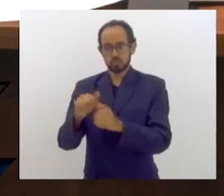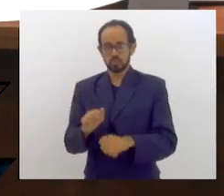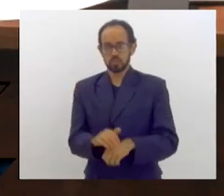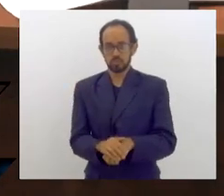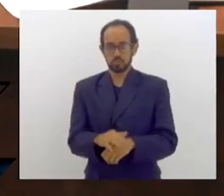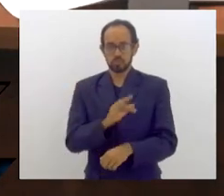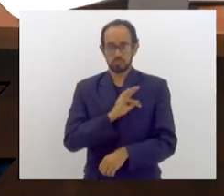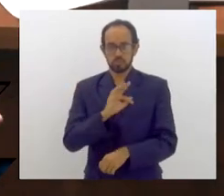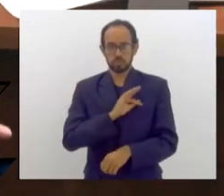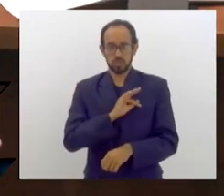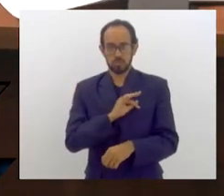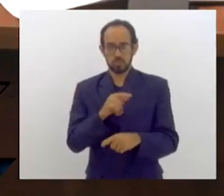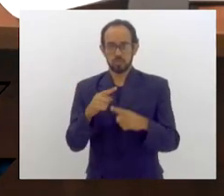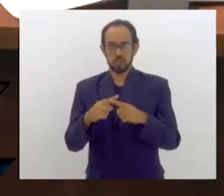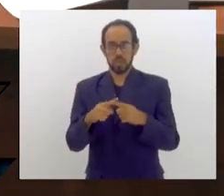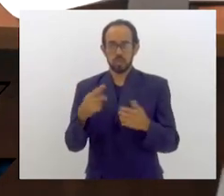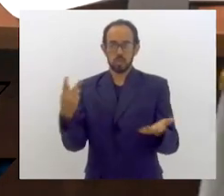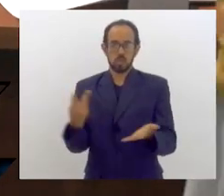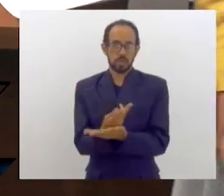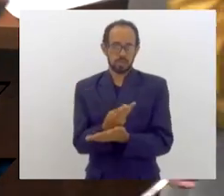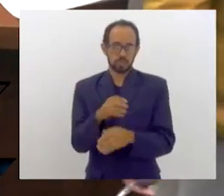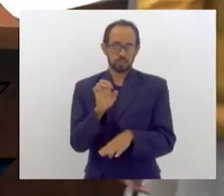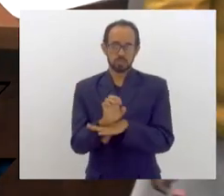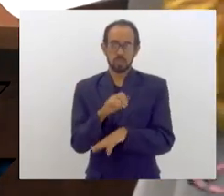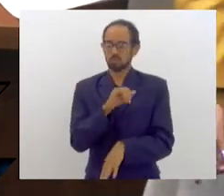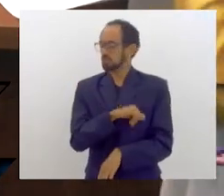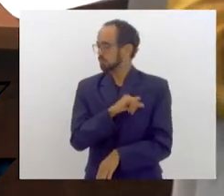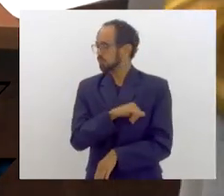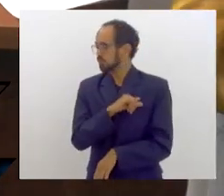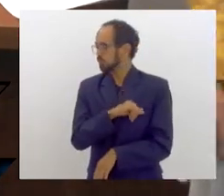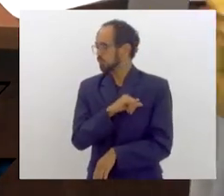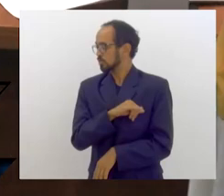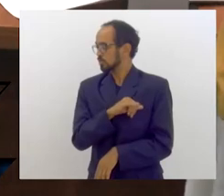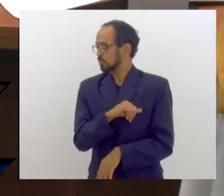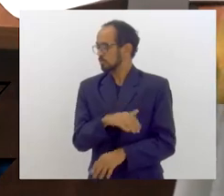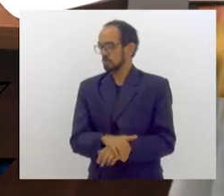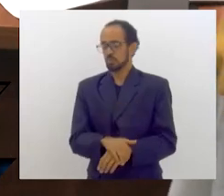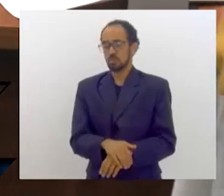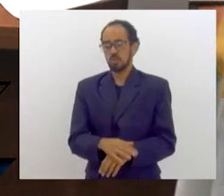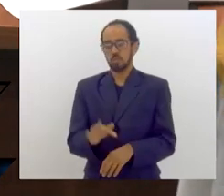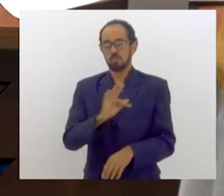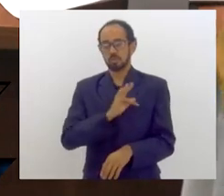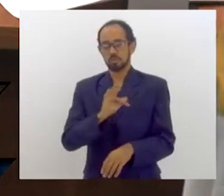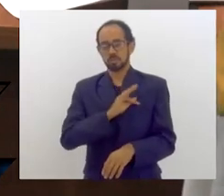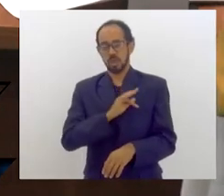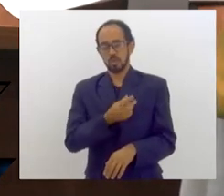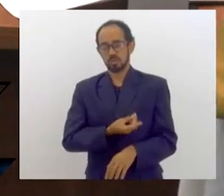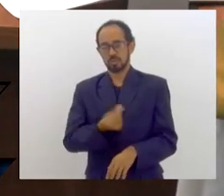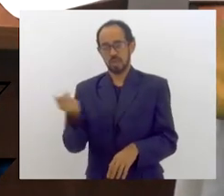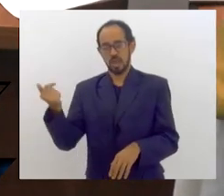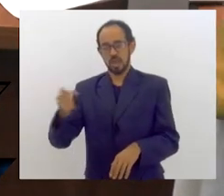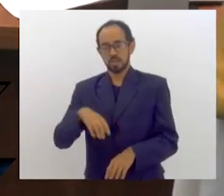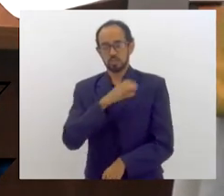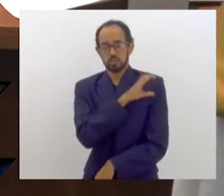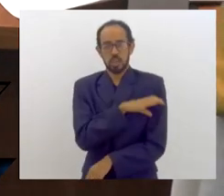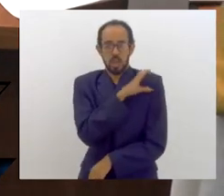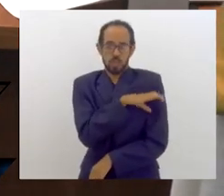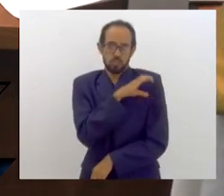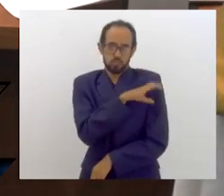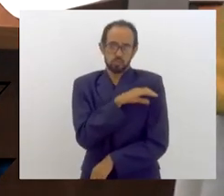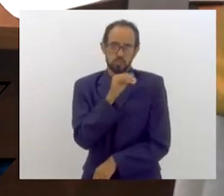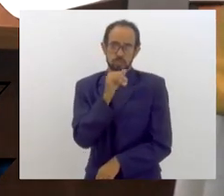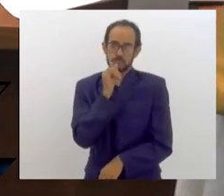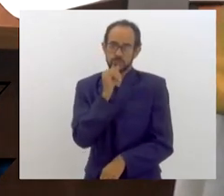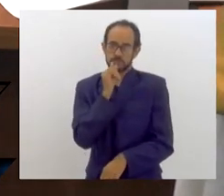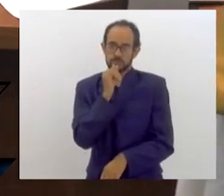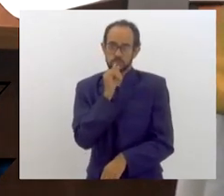muitas situações hoje ocorrem dessa no Estado do Rio de Janeiro. O policial sai do lado de Campos de Goytacazes, por exemplo, de